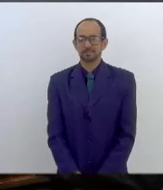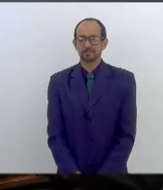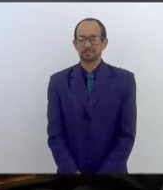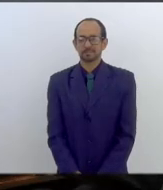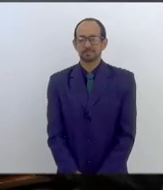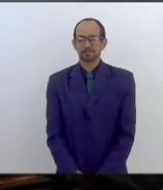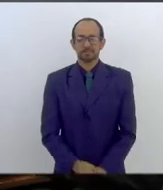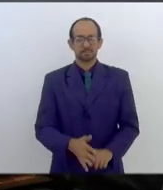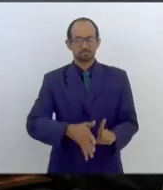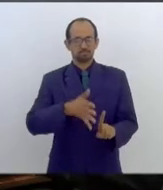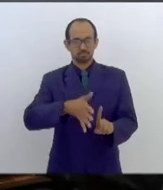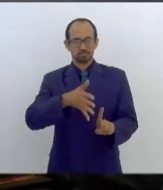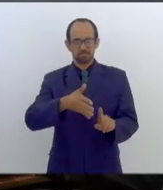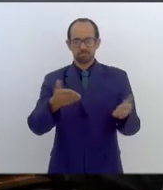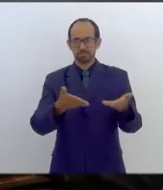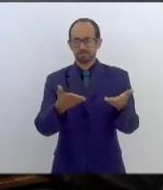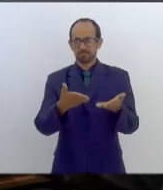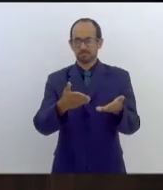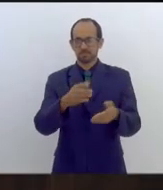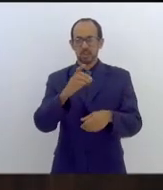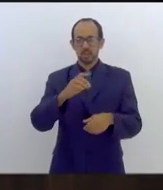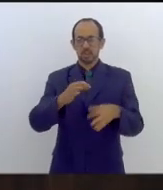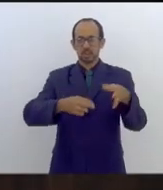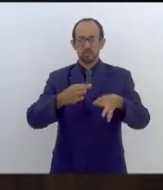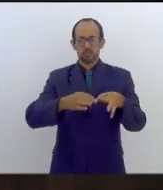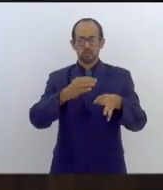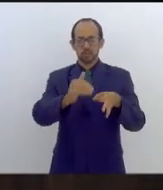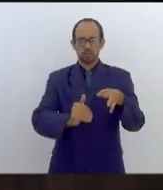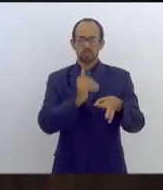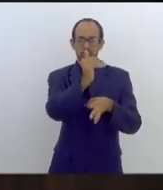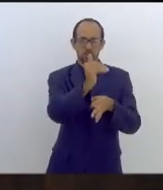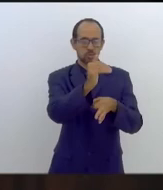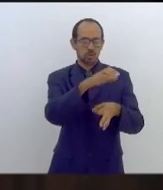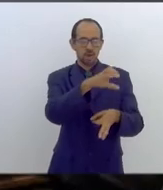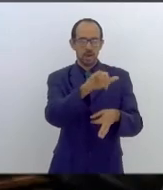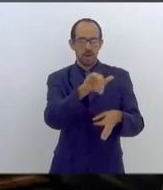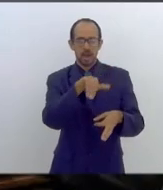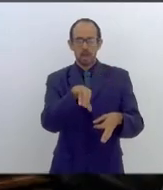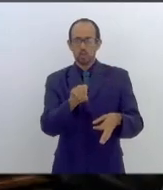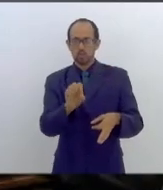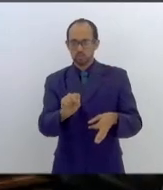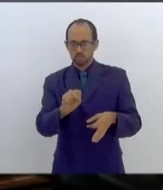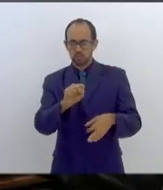passo a palavra agora o Desembargador Doutor Carlos Santos de Oliveira